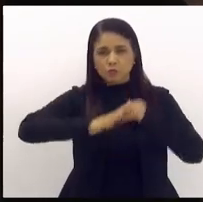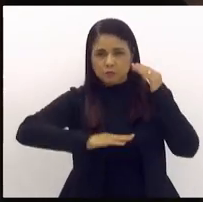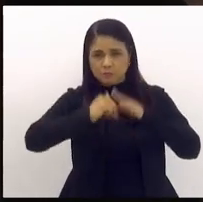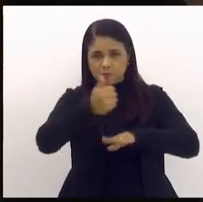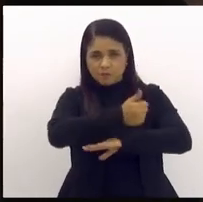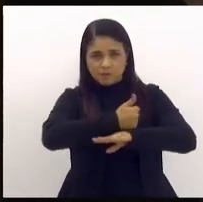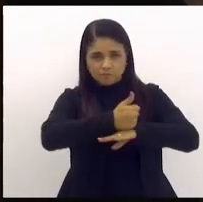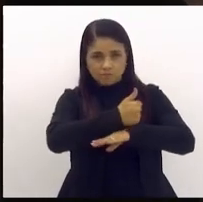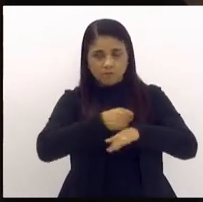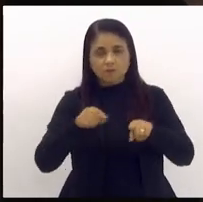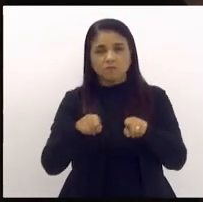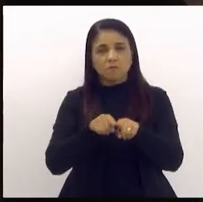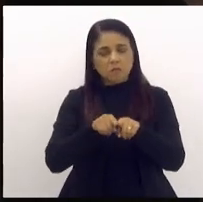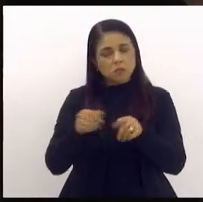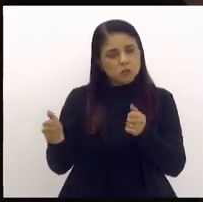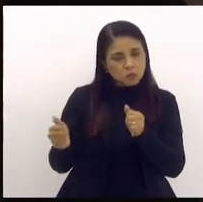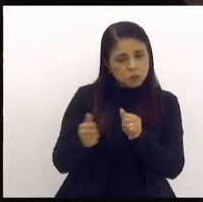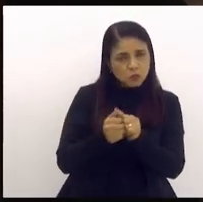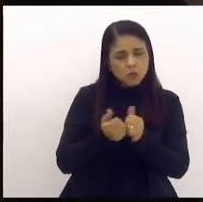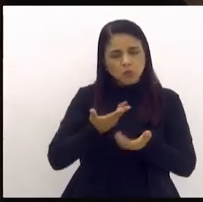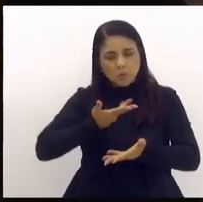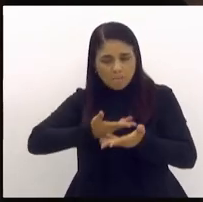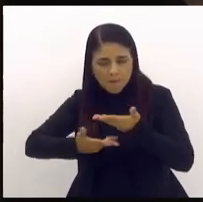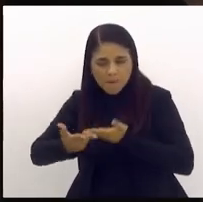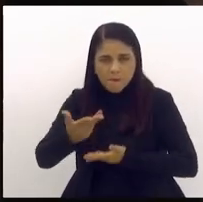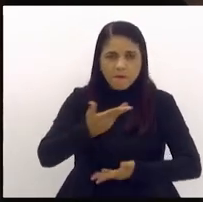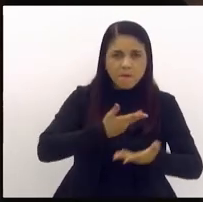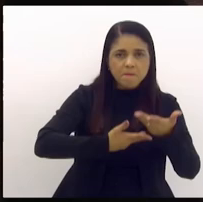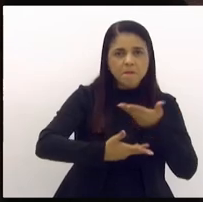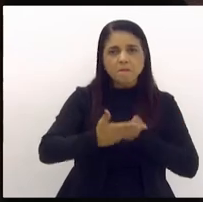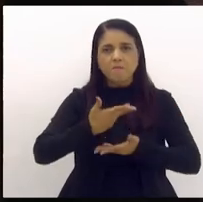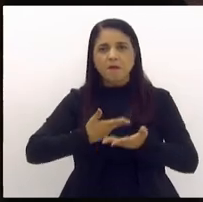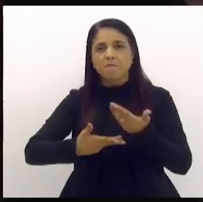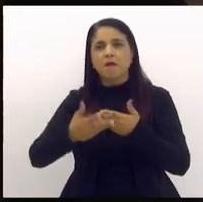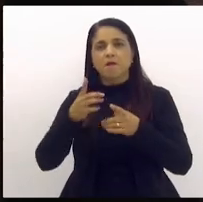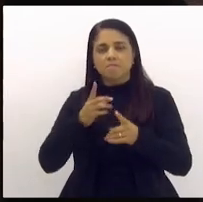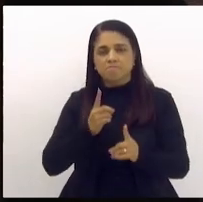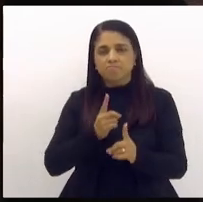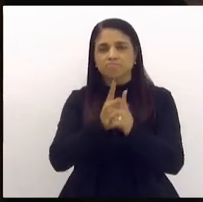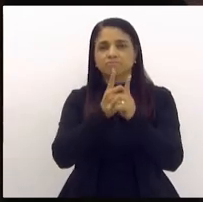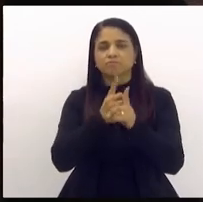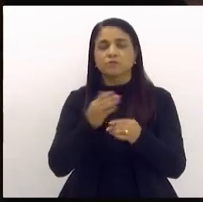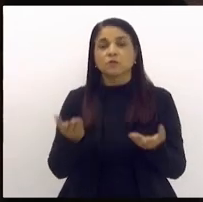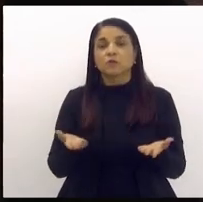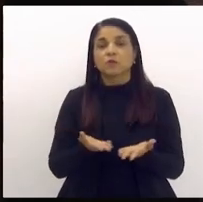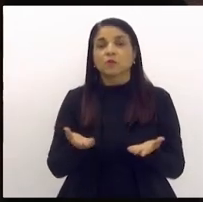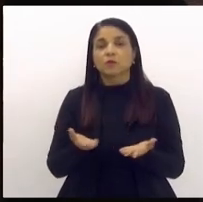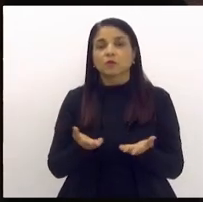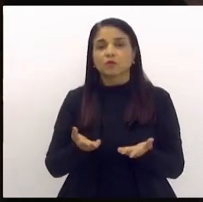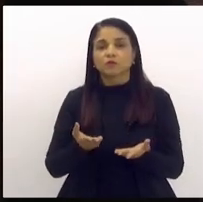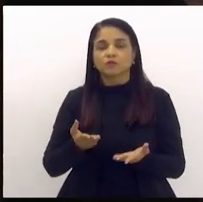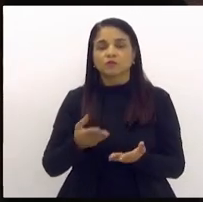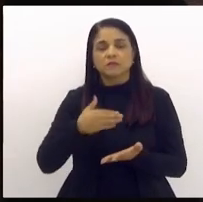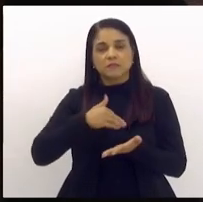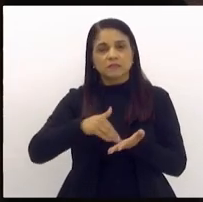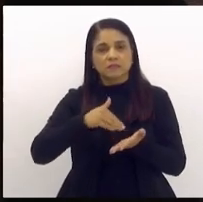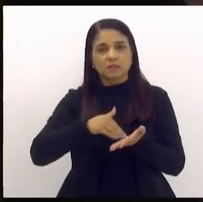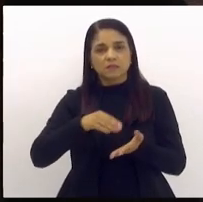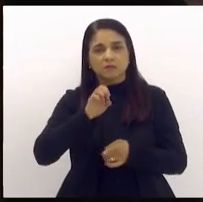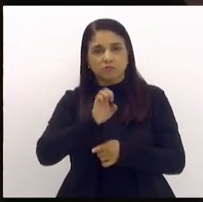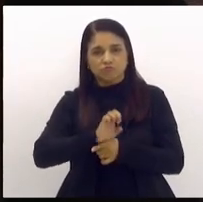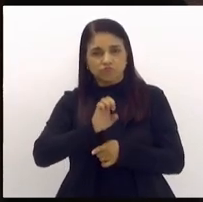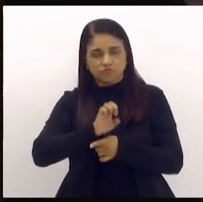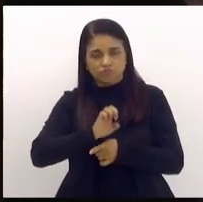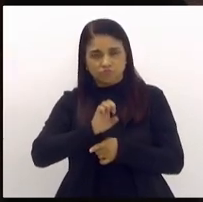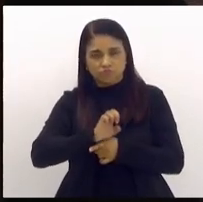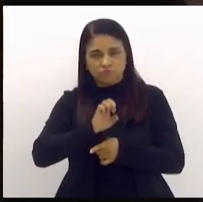e que esteve lá capitaneando, orquestrando todo esse grande encontro, o hoje secretário de Estado, mais